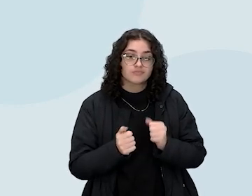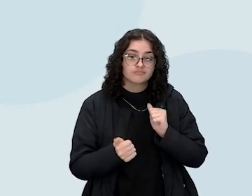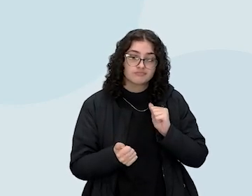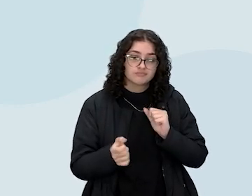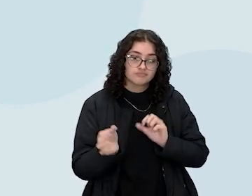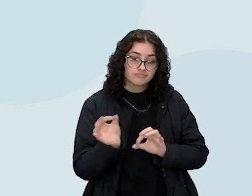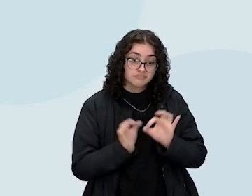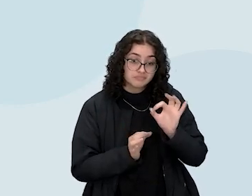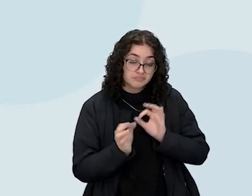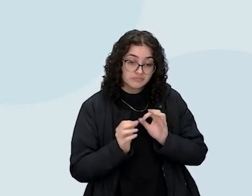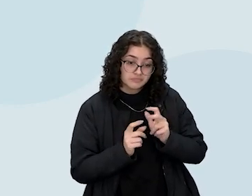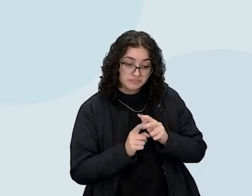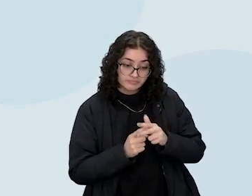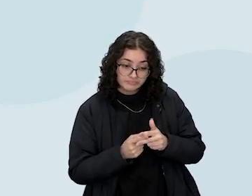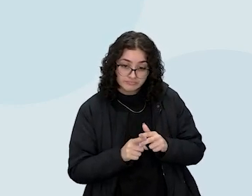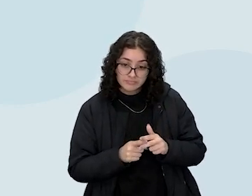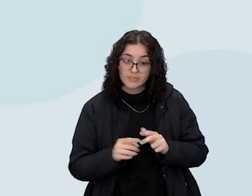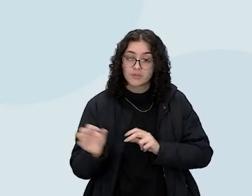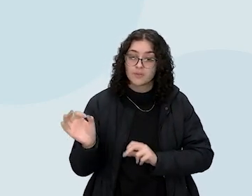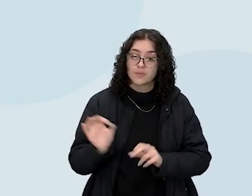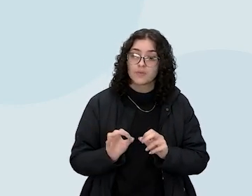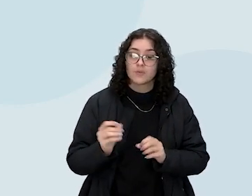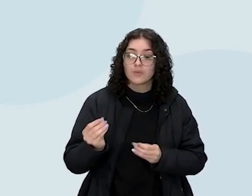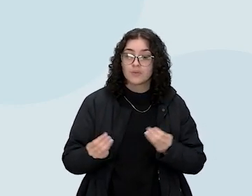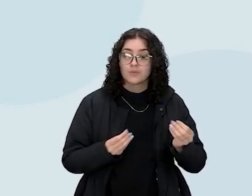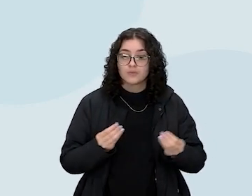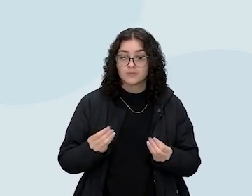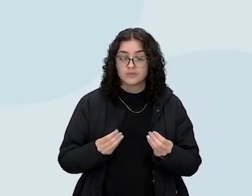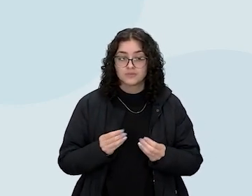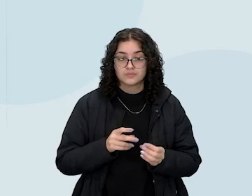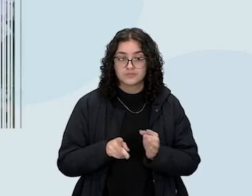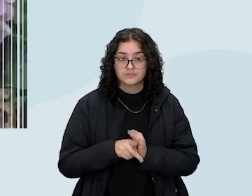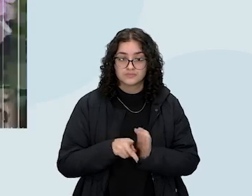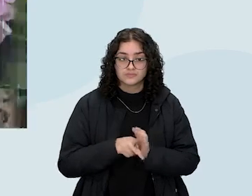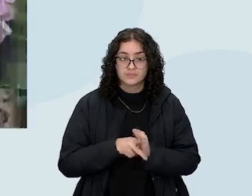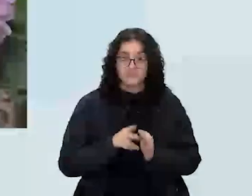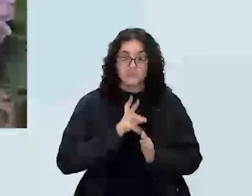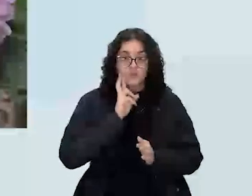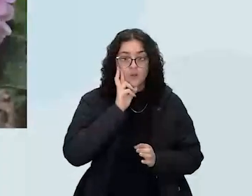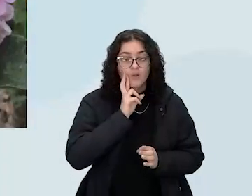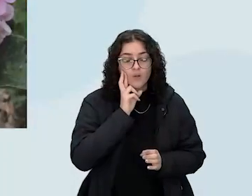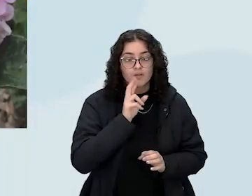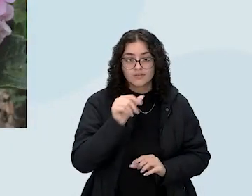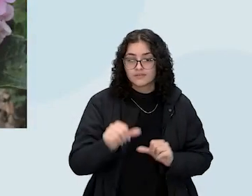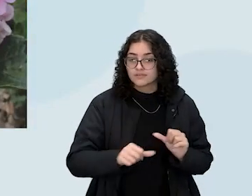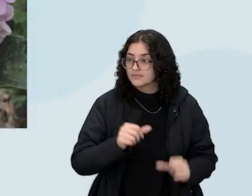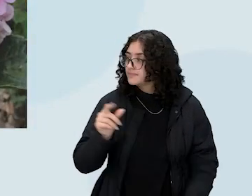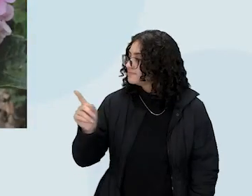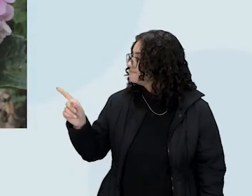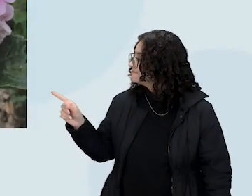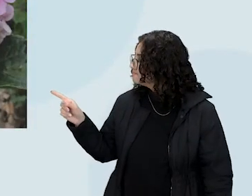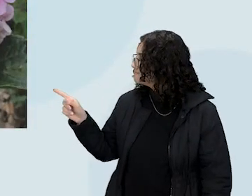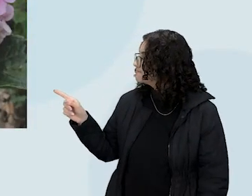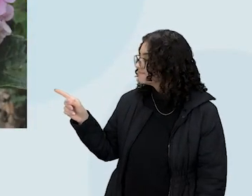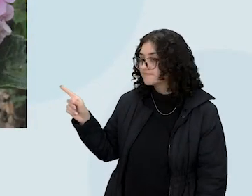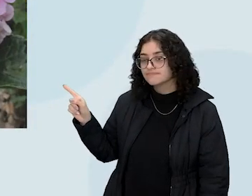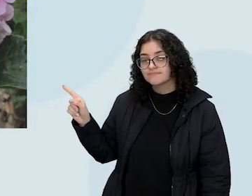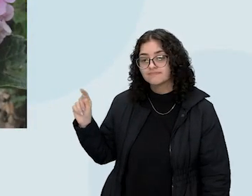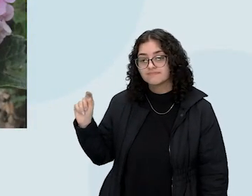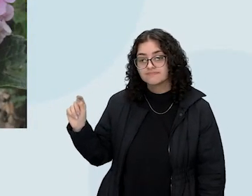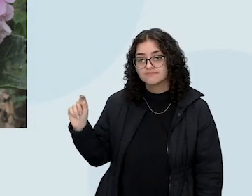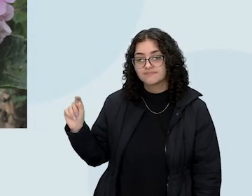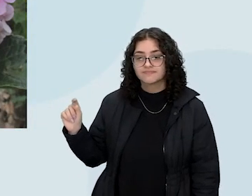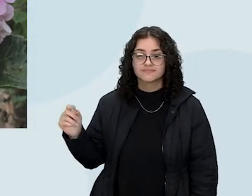este solo e fazer com que a hortênsia fique rosa, fazendo o